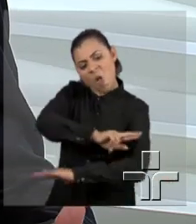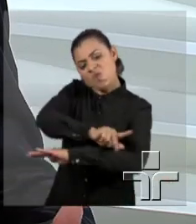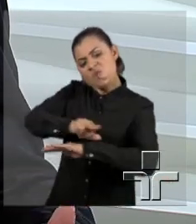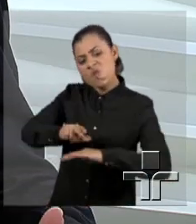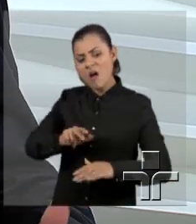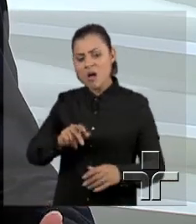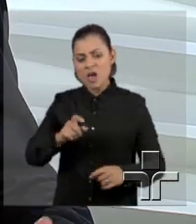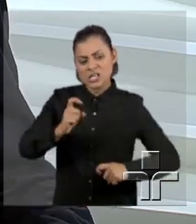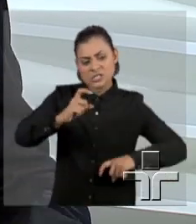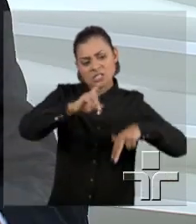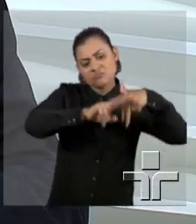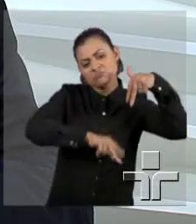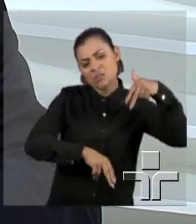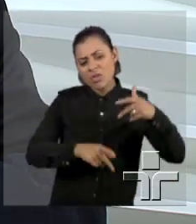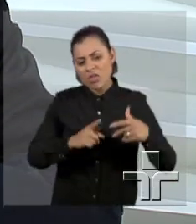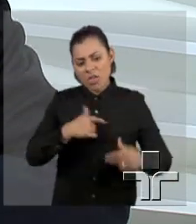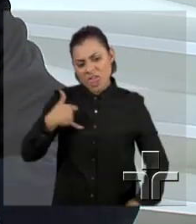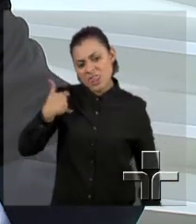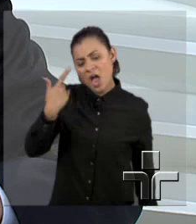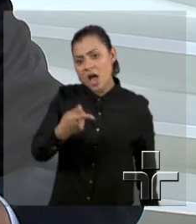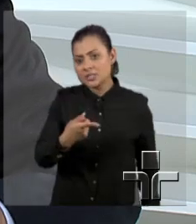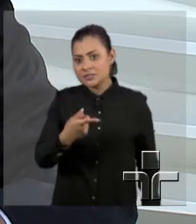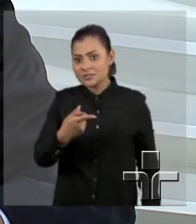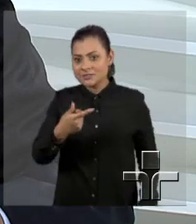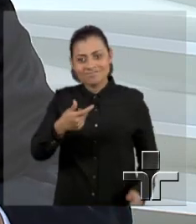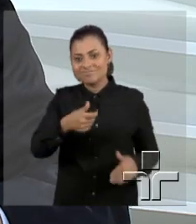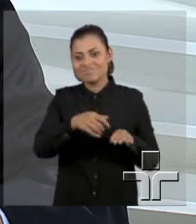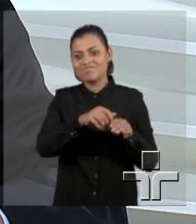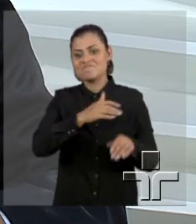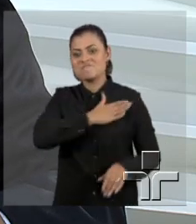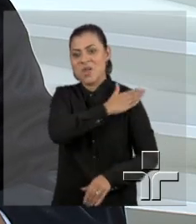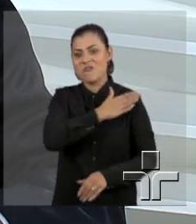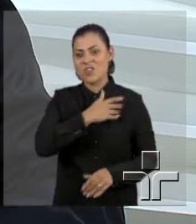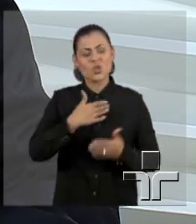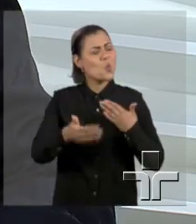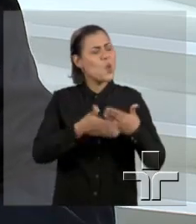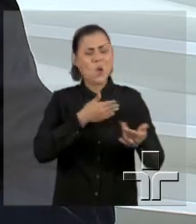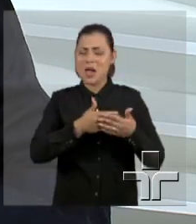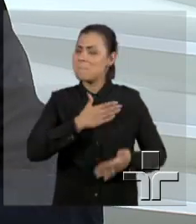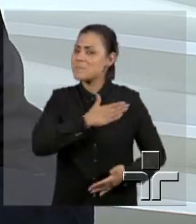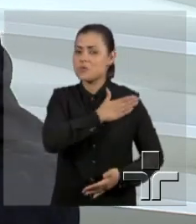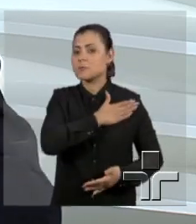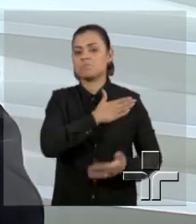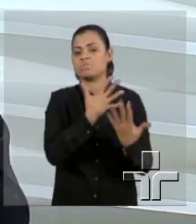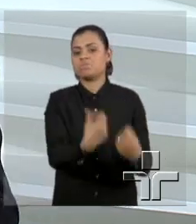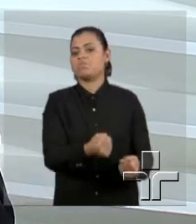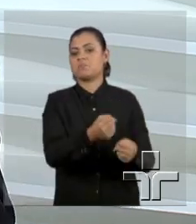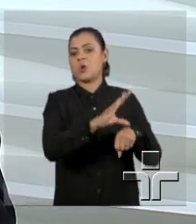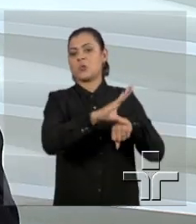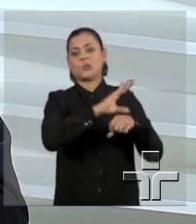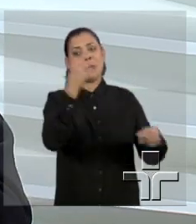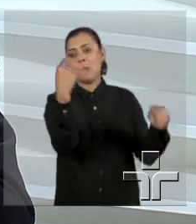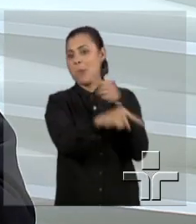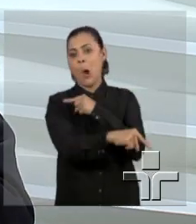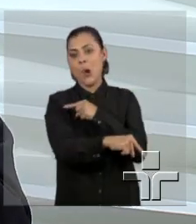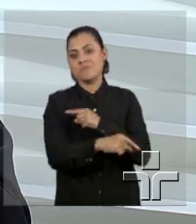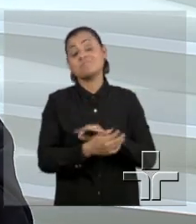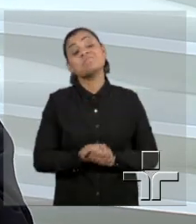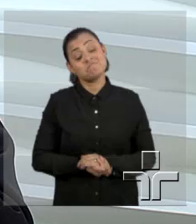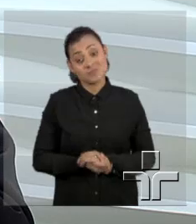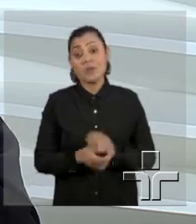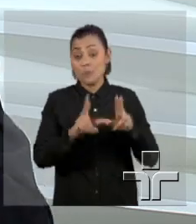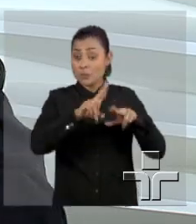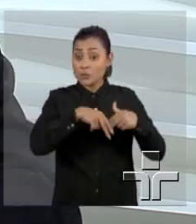de sexo, de idade e quaisquer outras formas de discriminação. Ela mesma, a Constituição, no